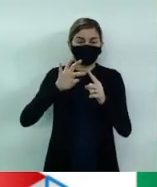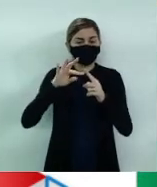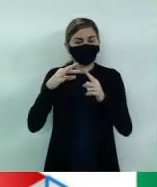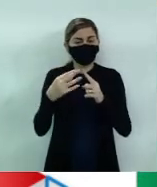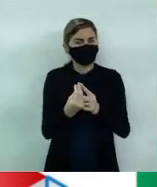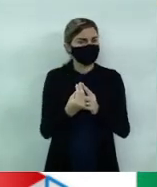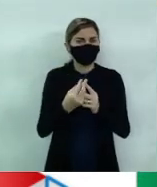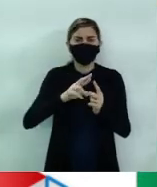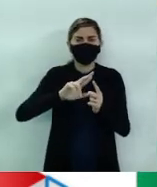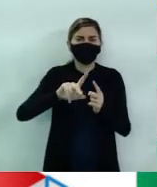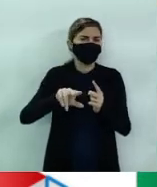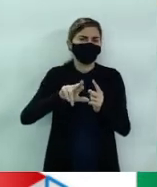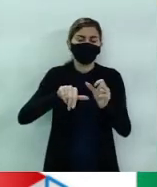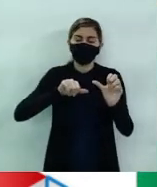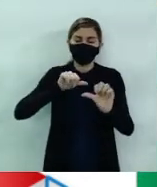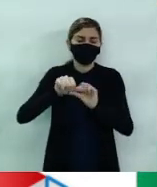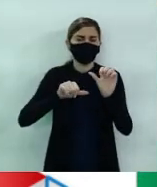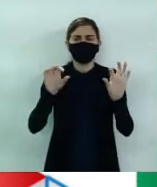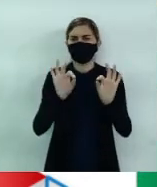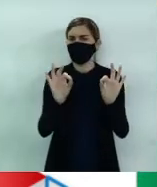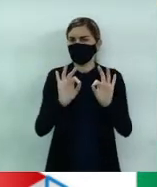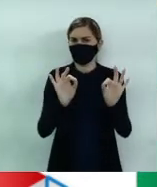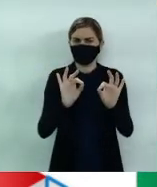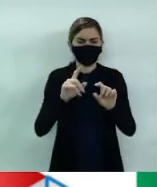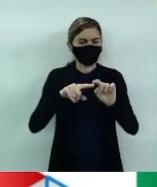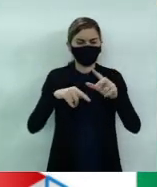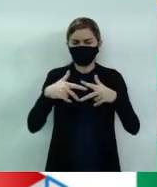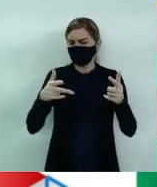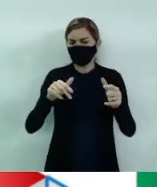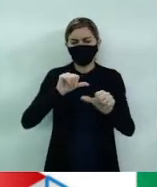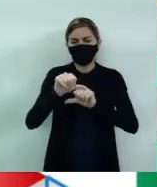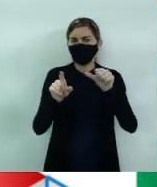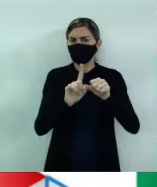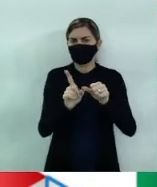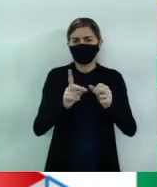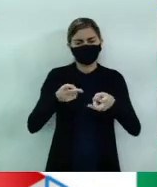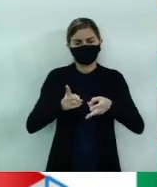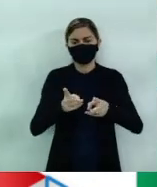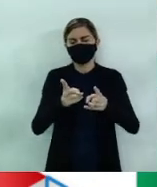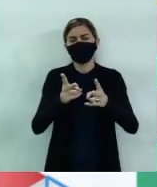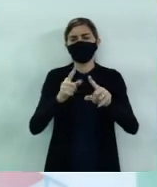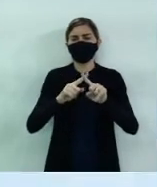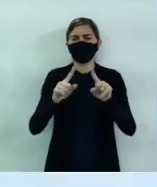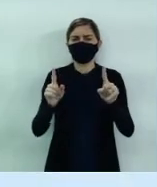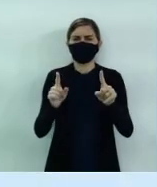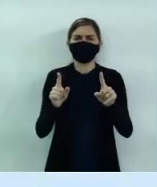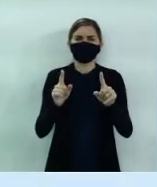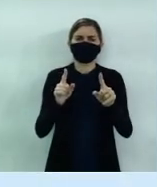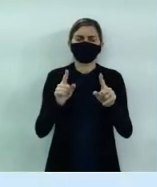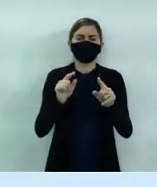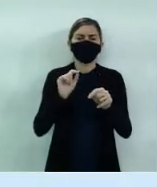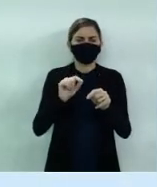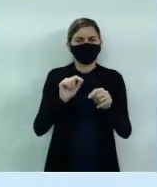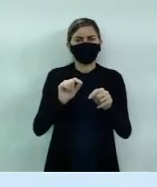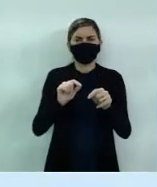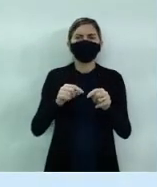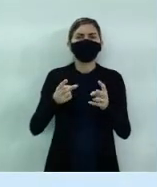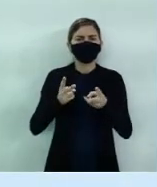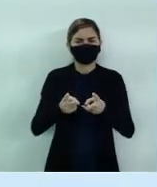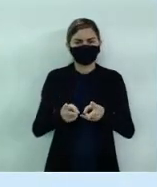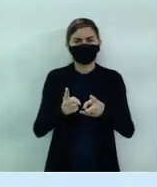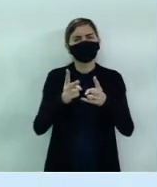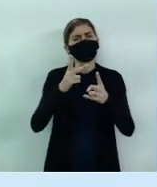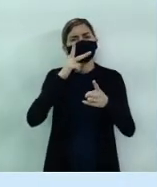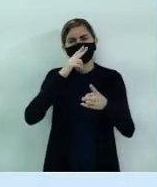física, ela não altera a forma do material, mas a sua composição ela vai continuar